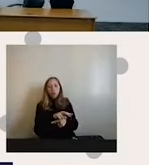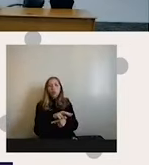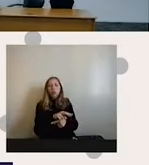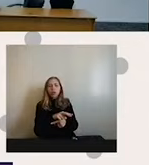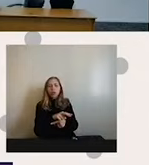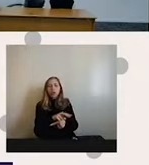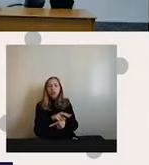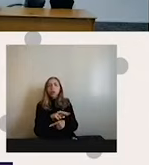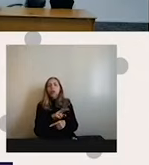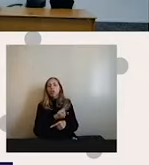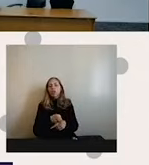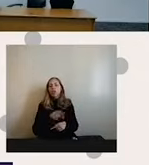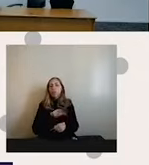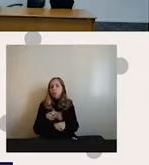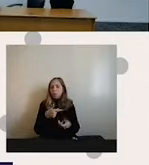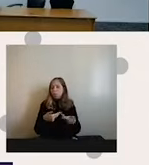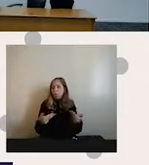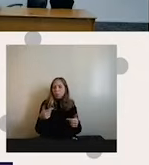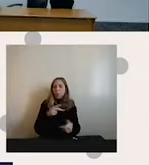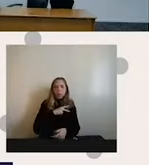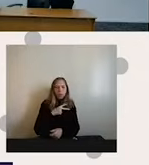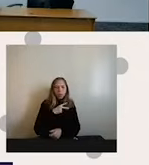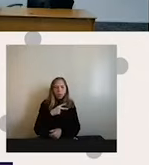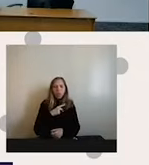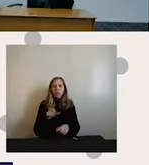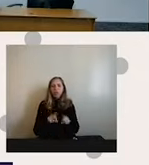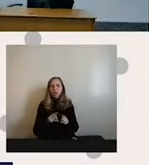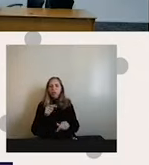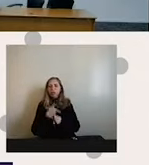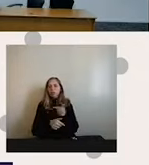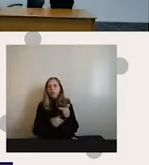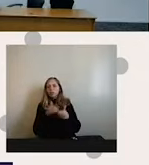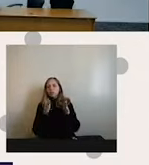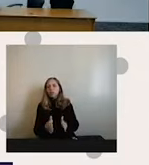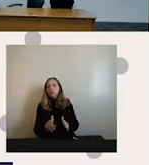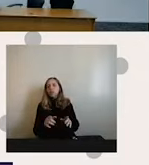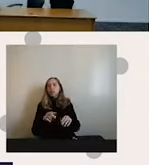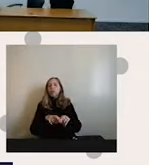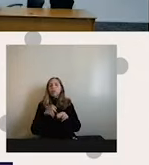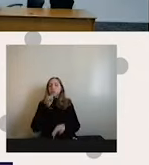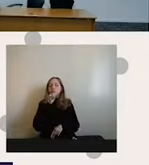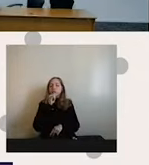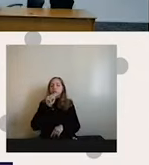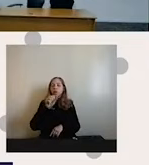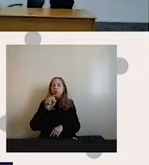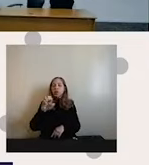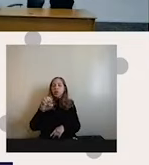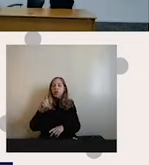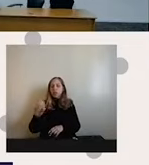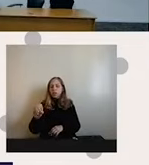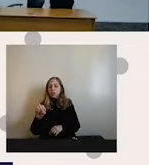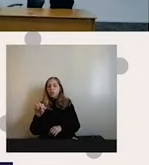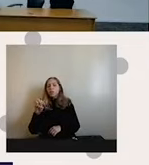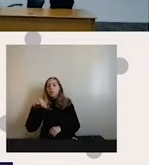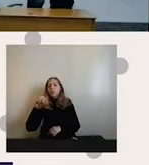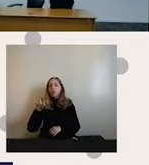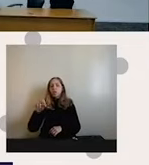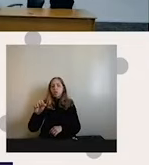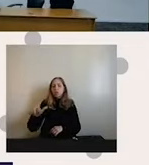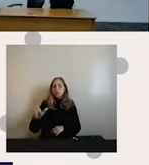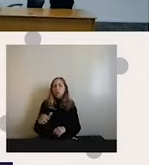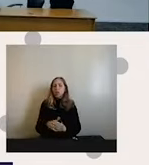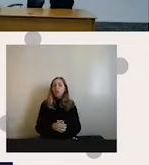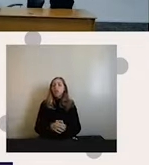pessoais do trabalhador, até no caso, por exemplo, de um assédio moral. Para o médico do trabalho de uma